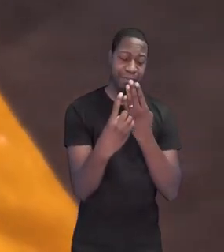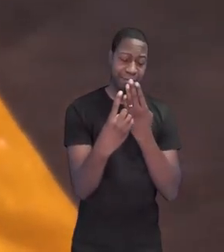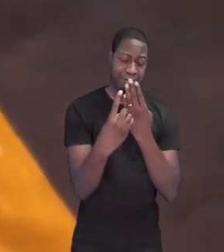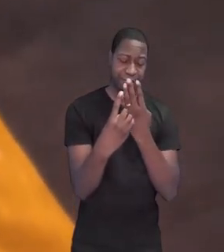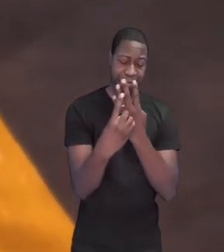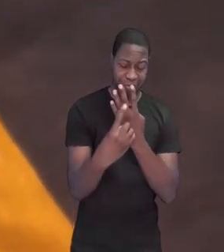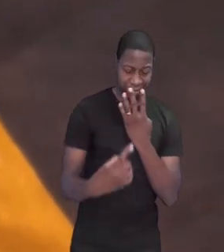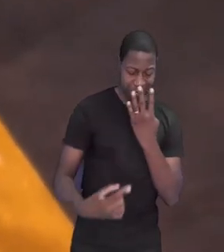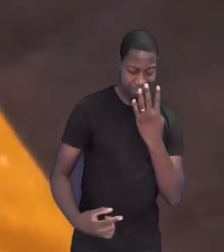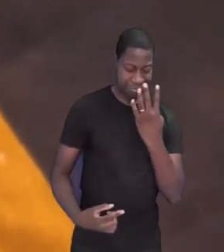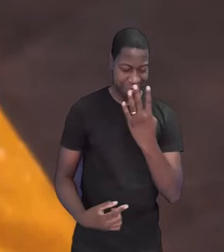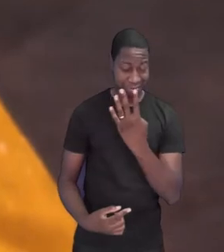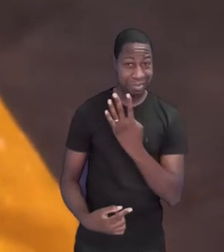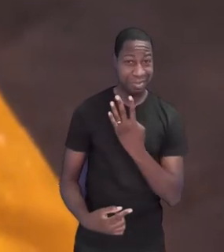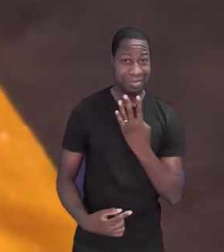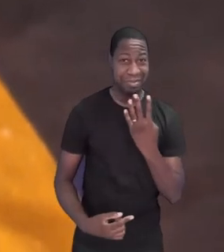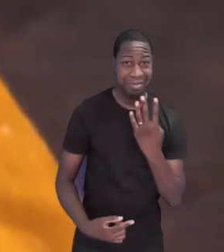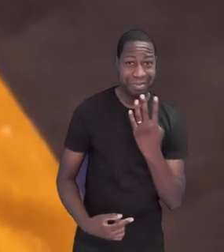quatro amigos